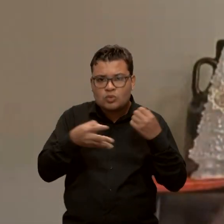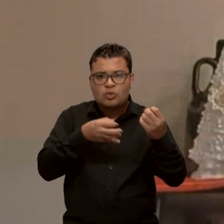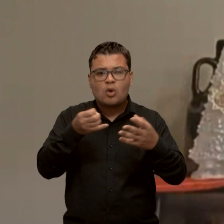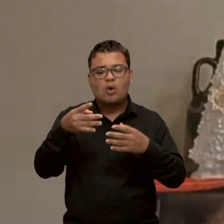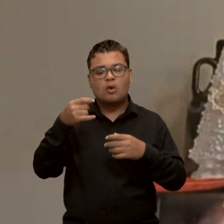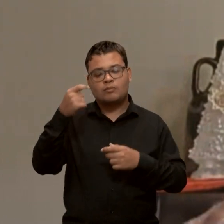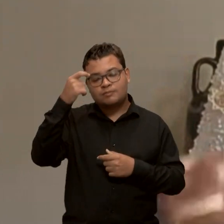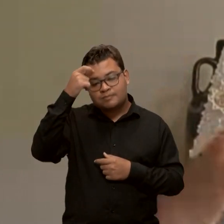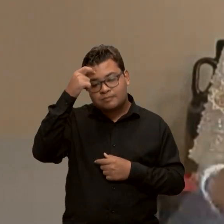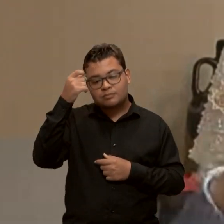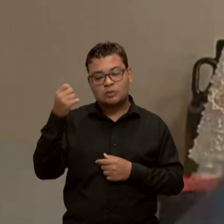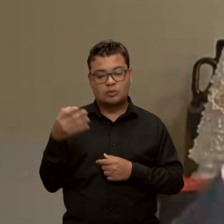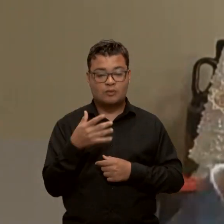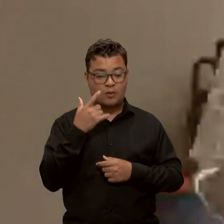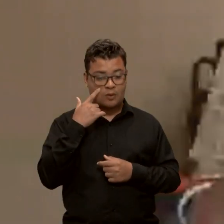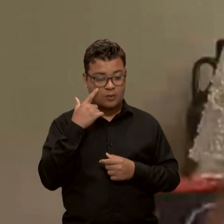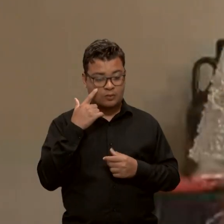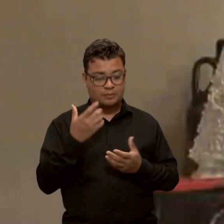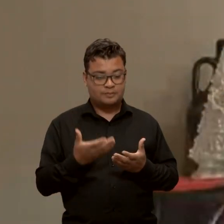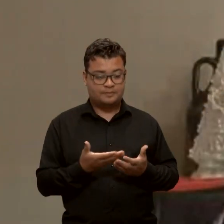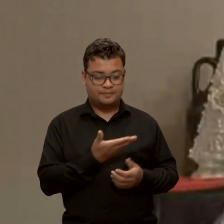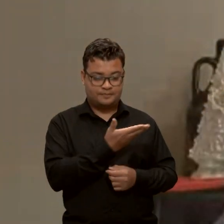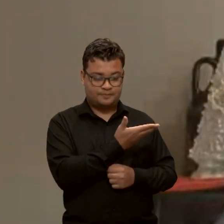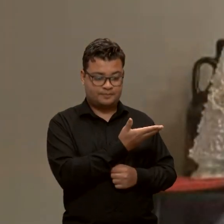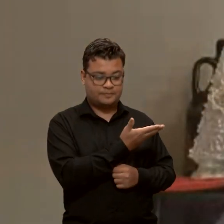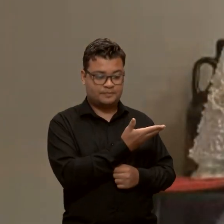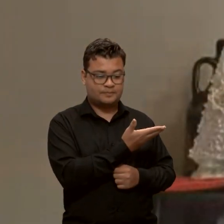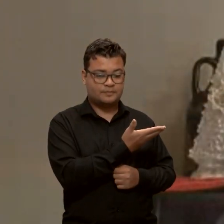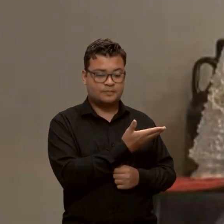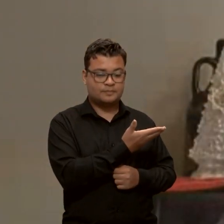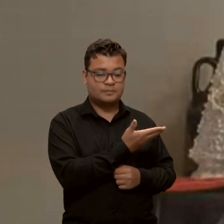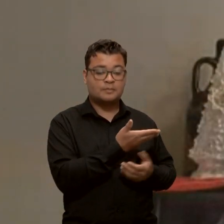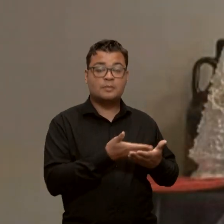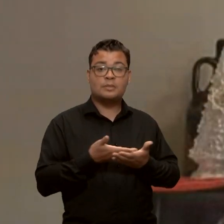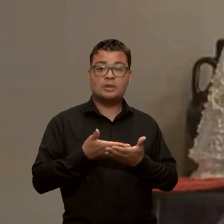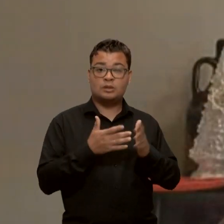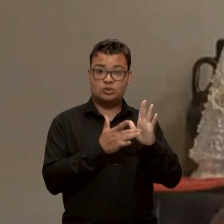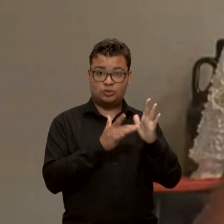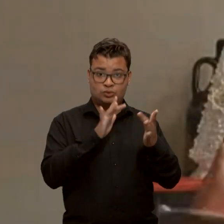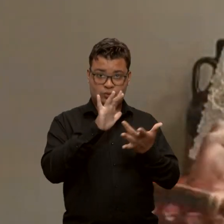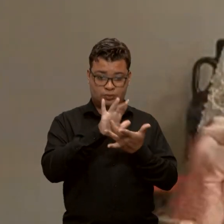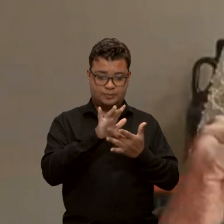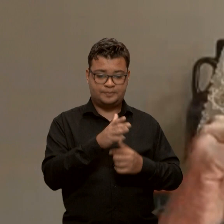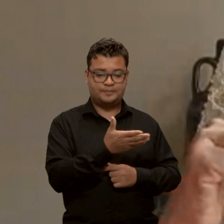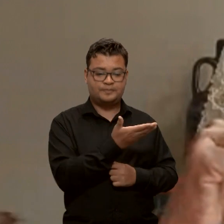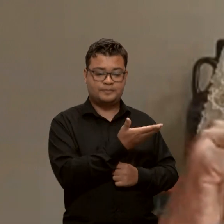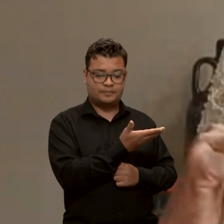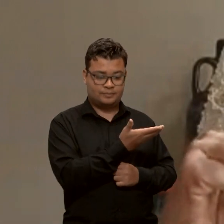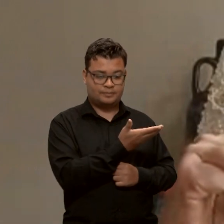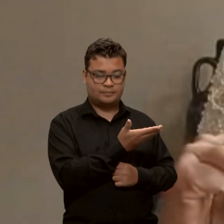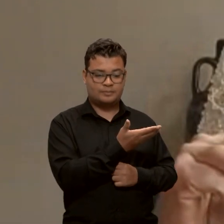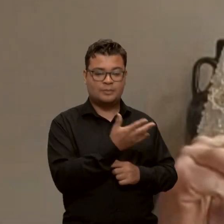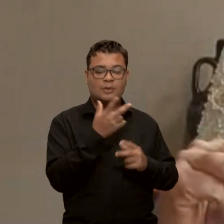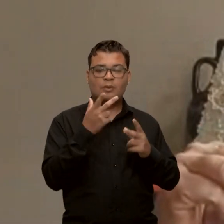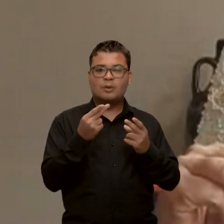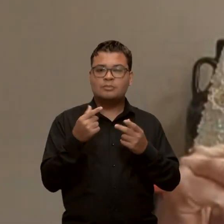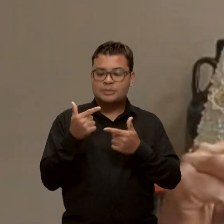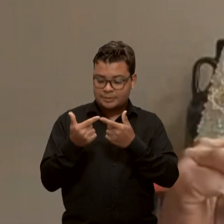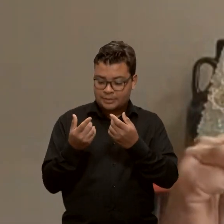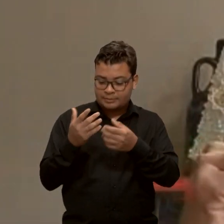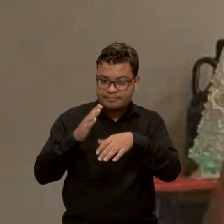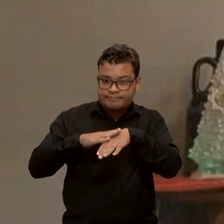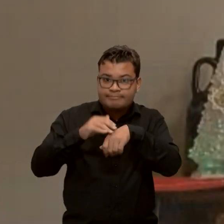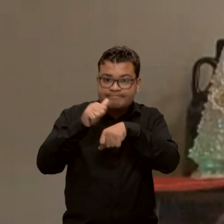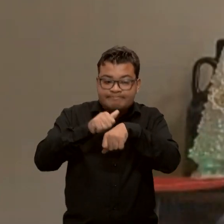esse bebezinho Jesus aqui, ó. Vou até trazer ele aqui, porque acho que é mais fácil a gente trabalhar com concreto. Então, o